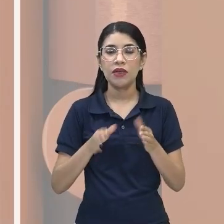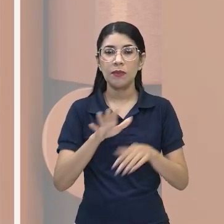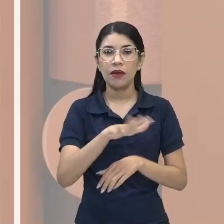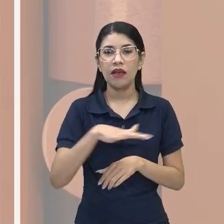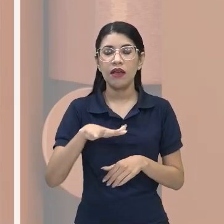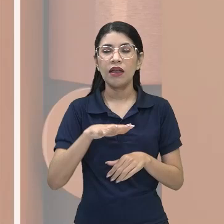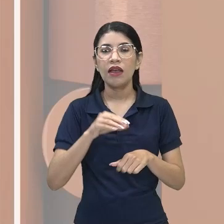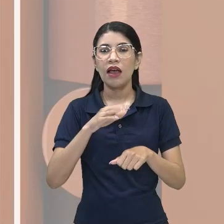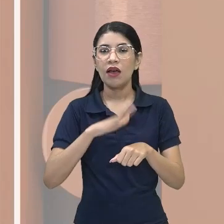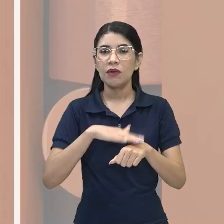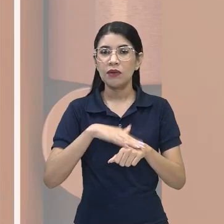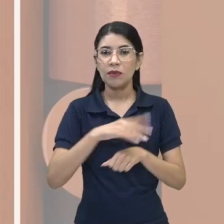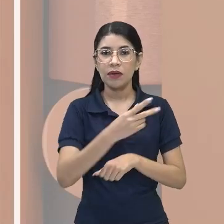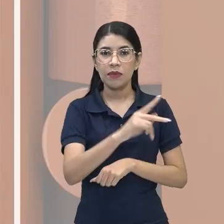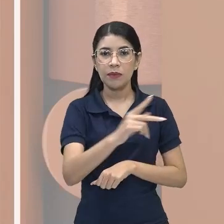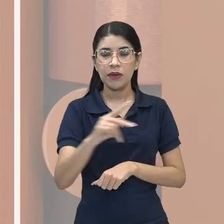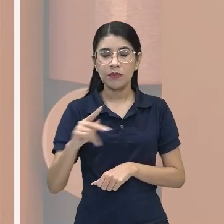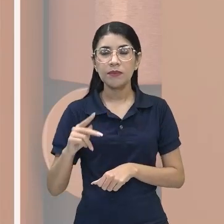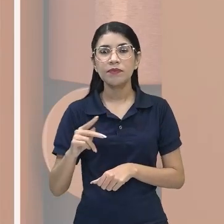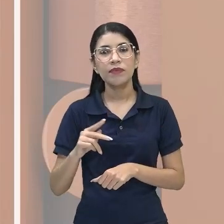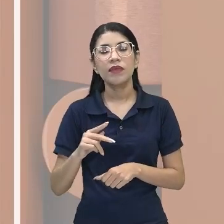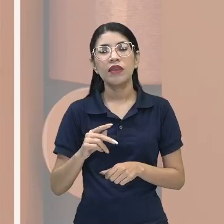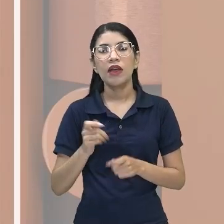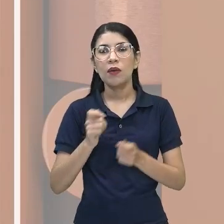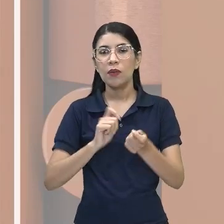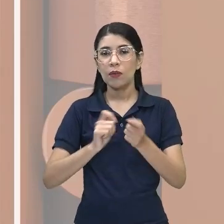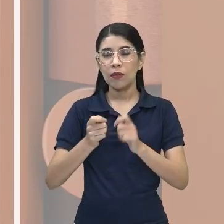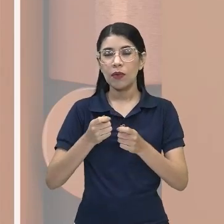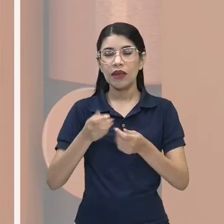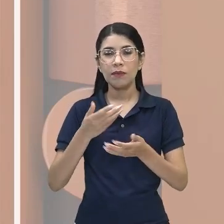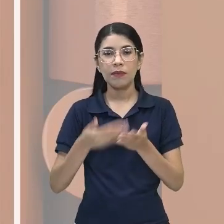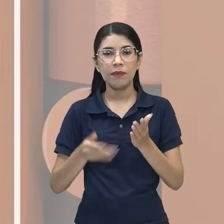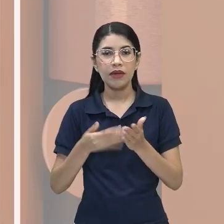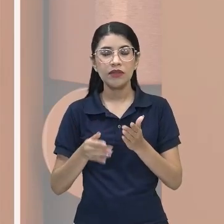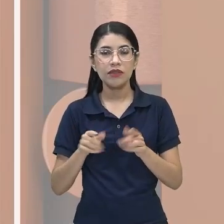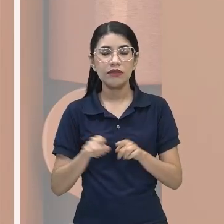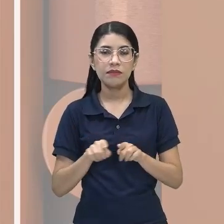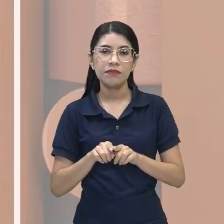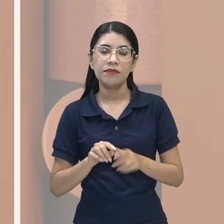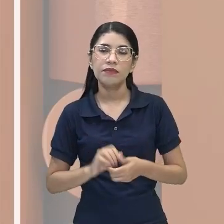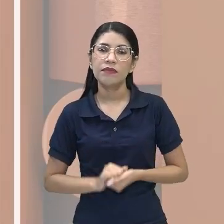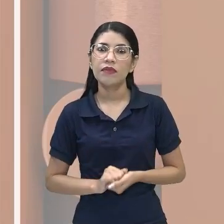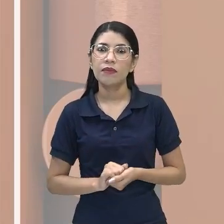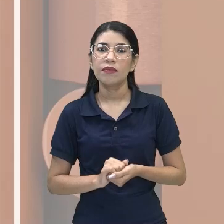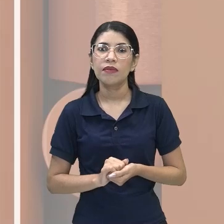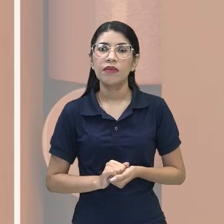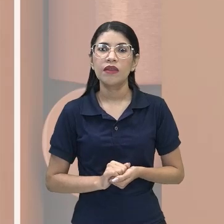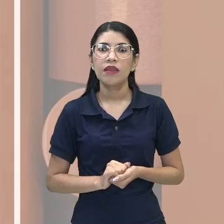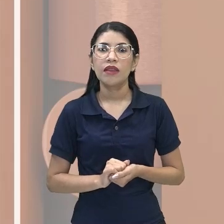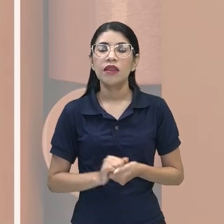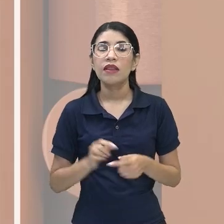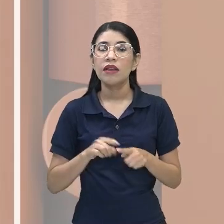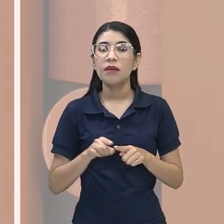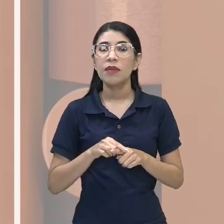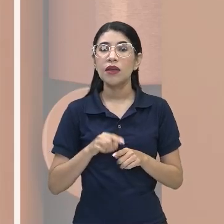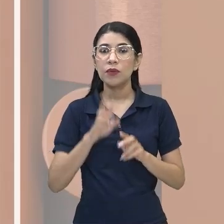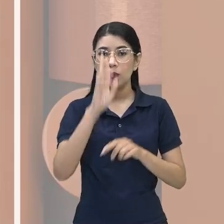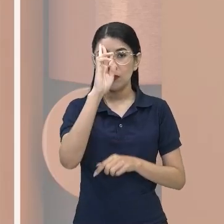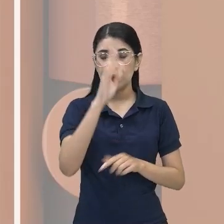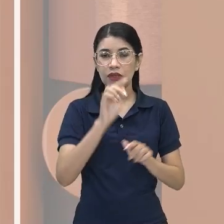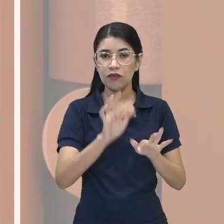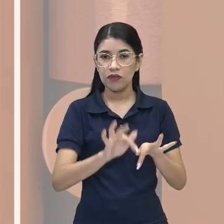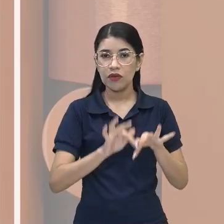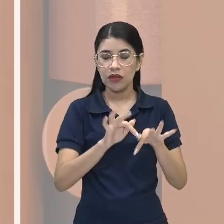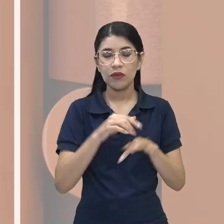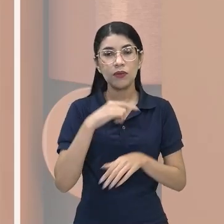autonomia política e administrativa. Os senhores feudais, como também tinham uma vasta porção territorial, não conseguiam